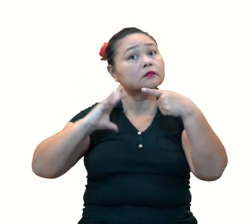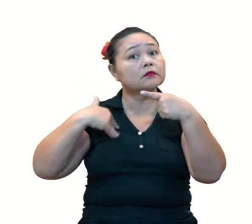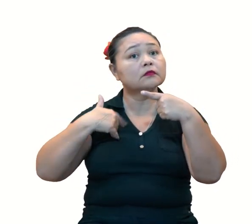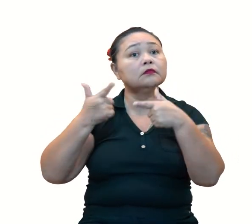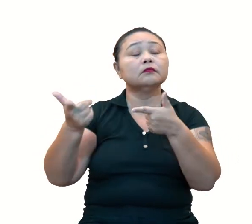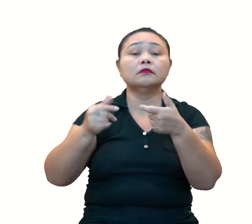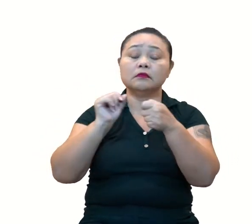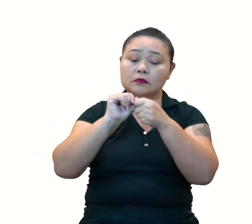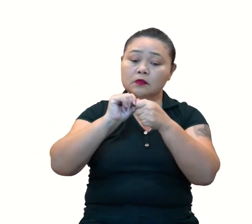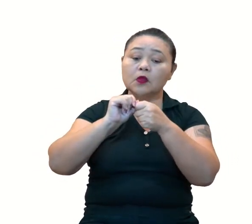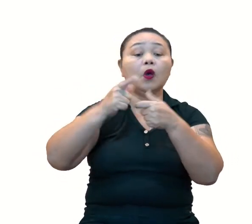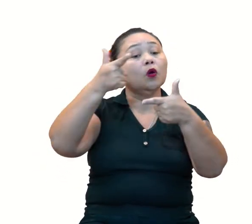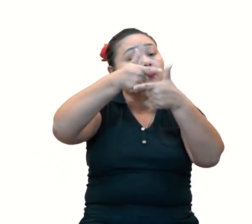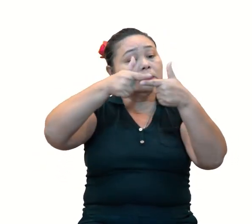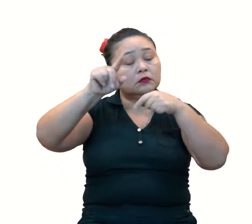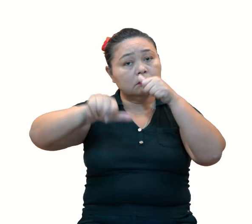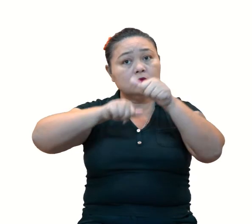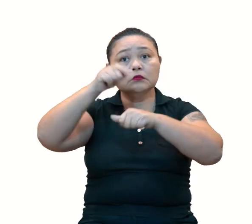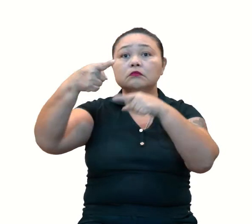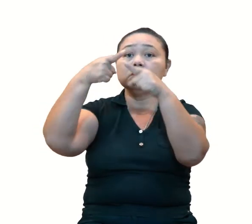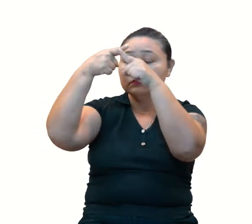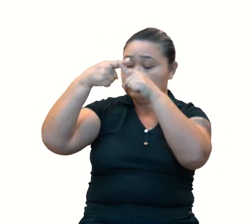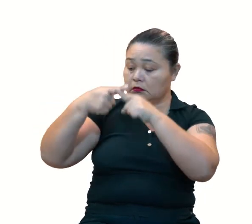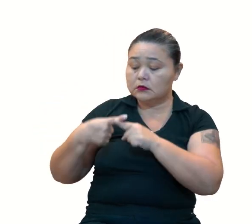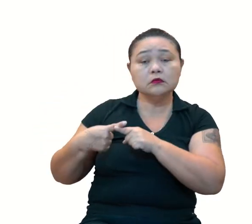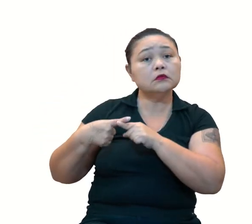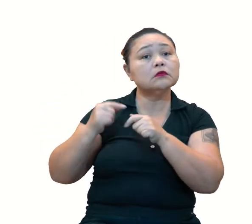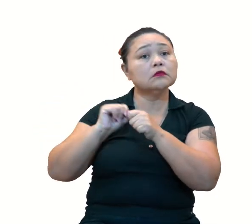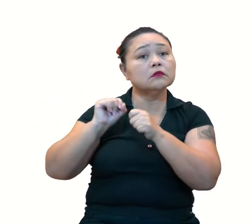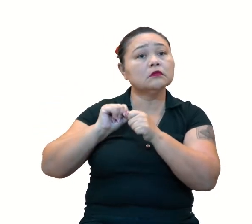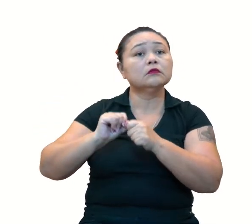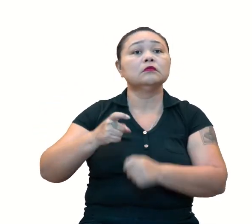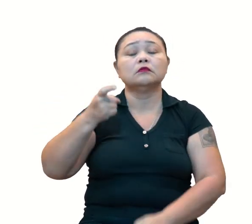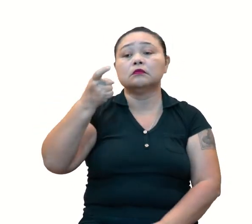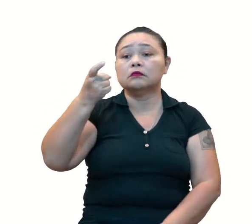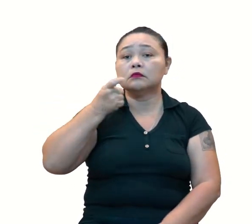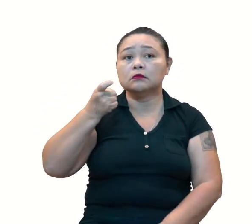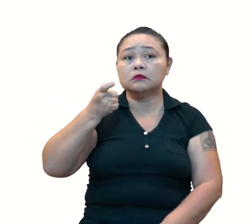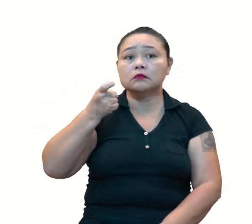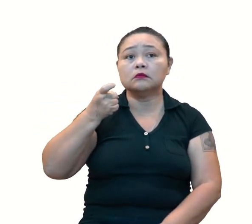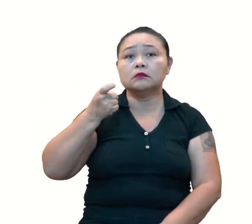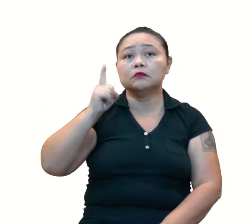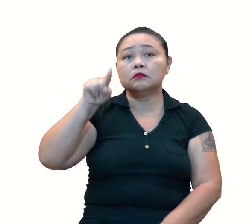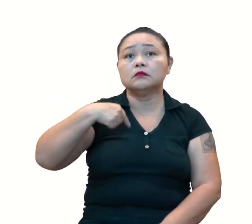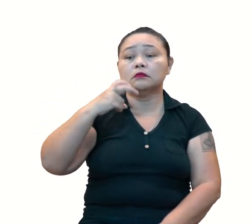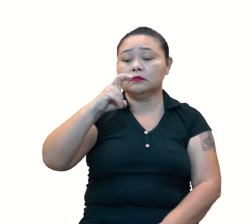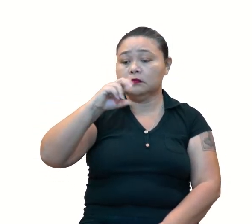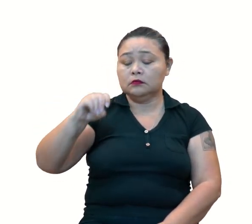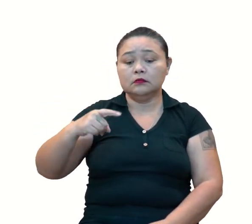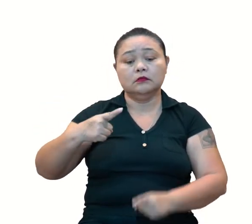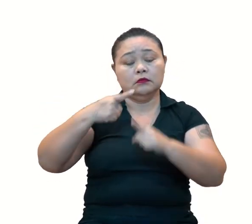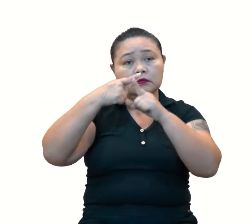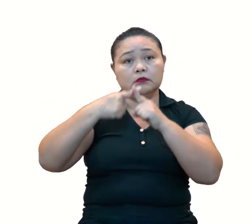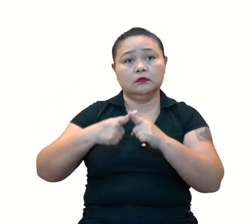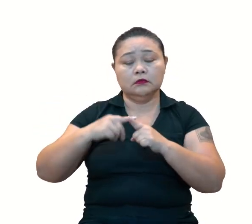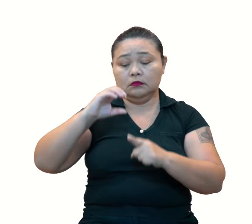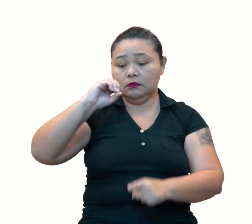vai passar multiplicando. Então, o meu X vai ser 500 vezes